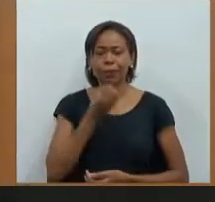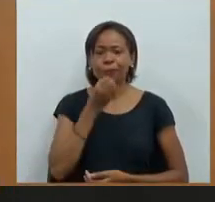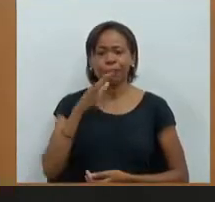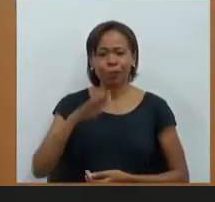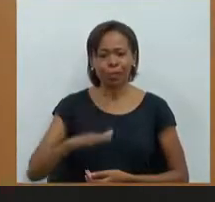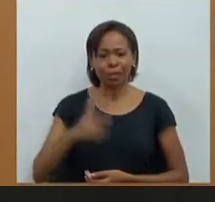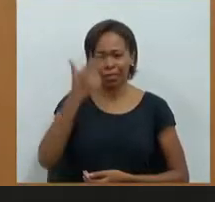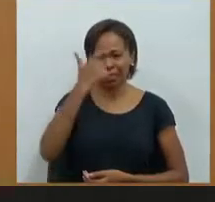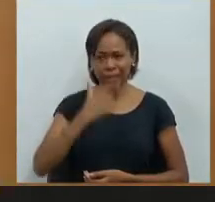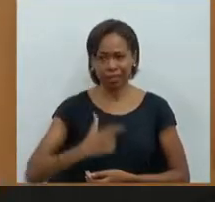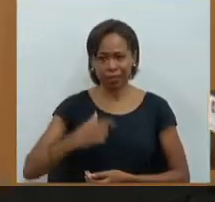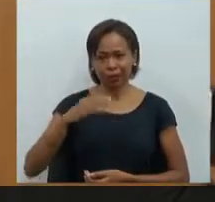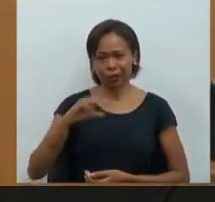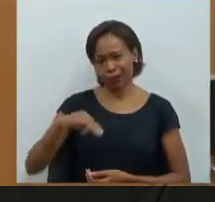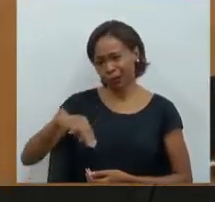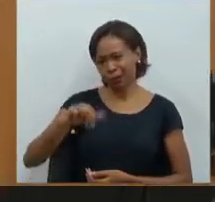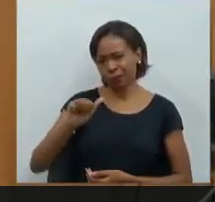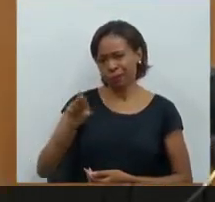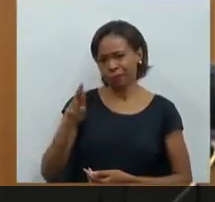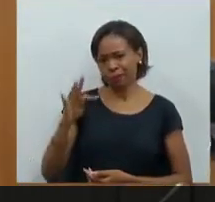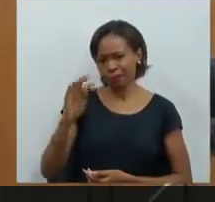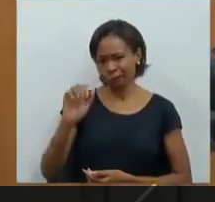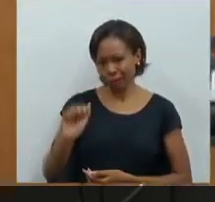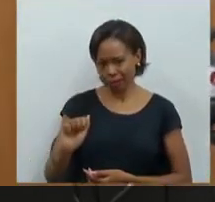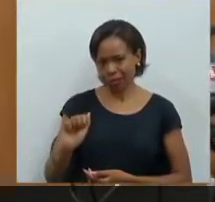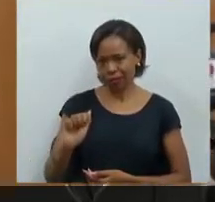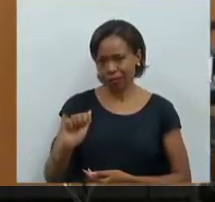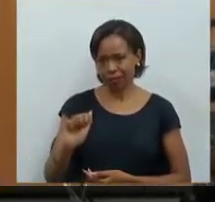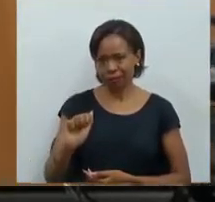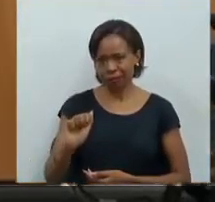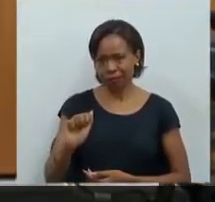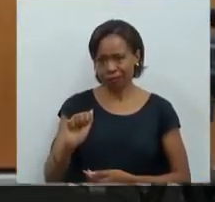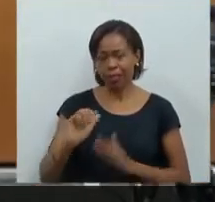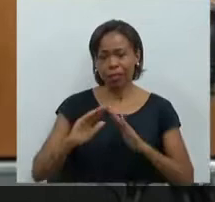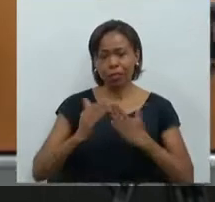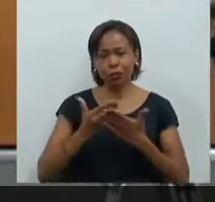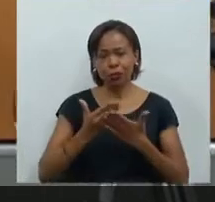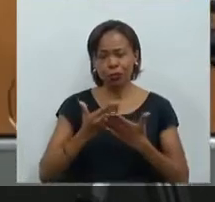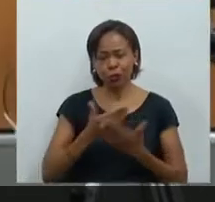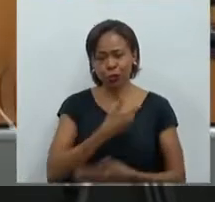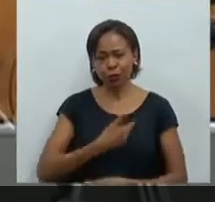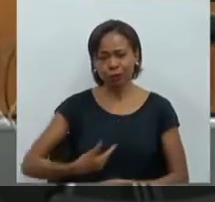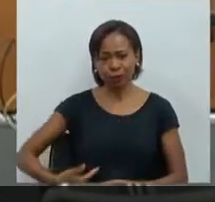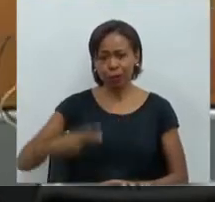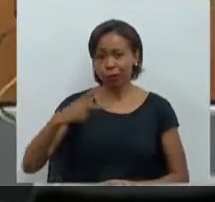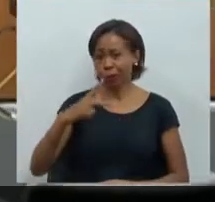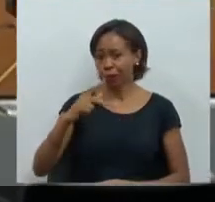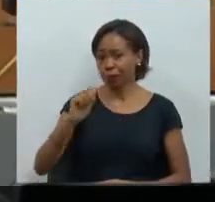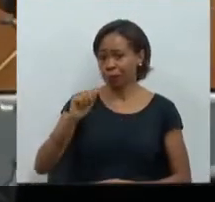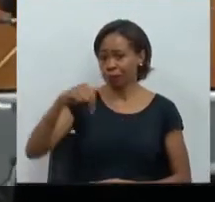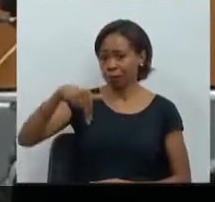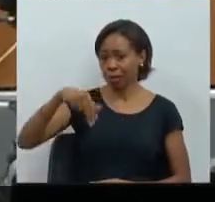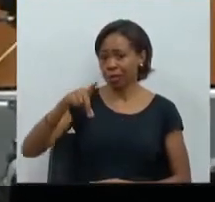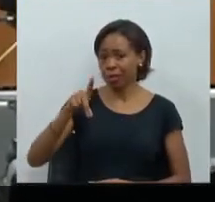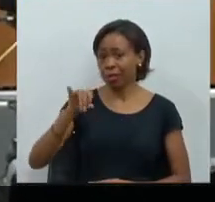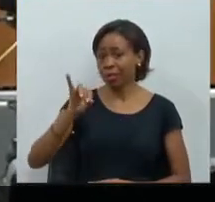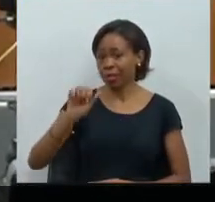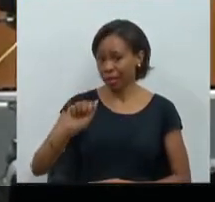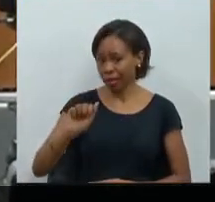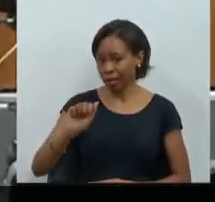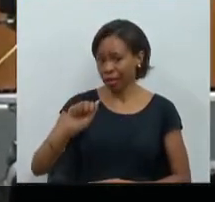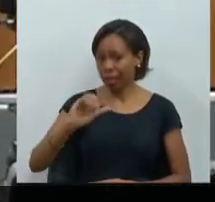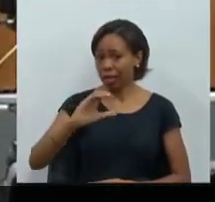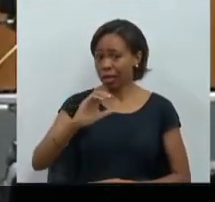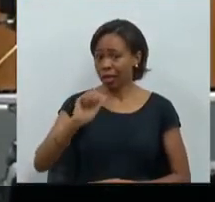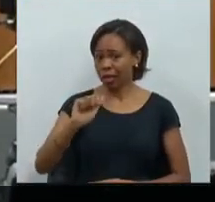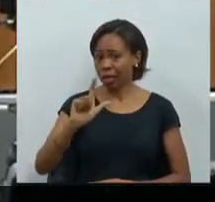sou Marta Eliana Azevedo Campos, estou na direção da Escola Pandiaca Lógeras. É uma escola inclusiva, que